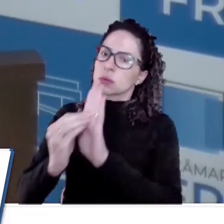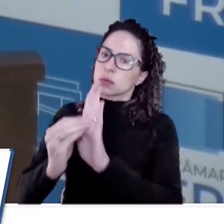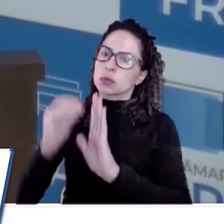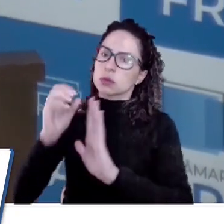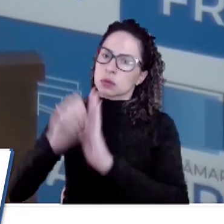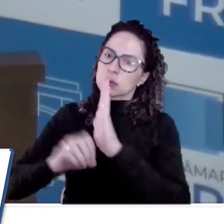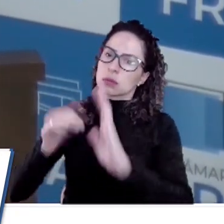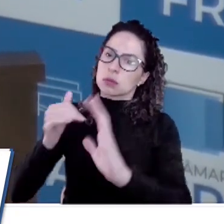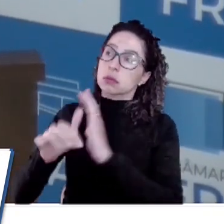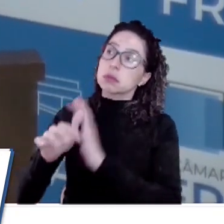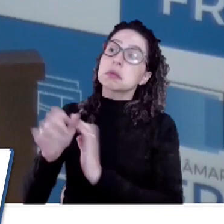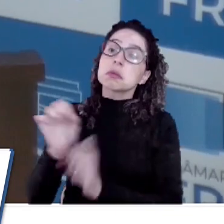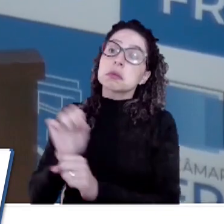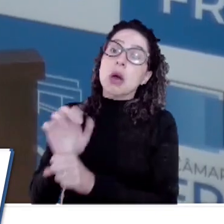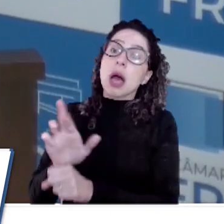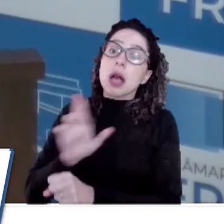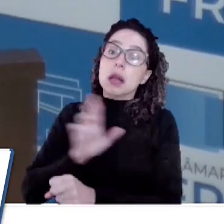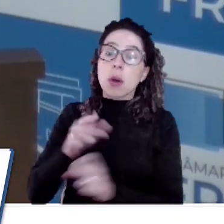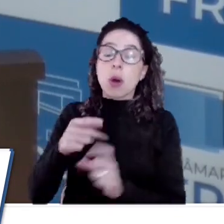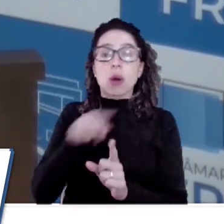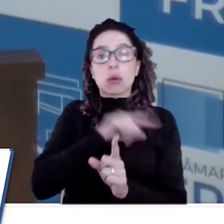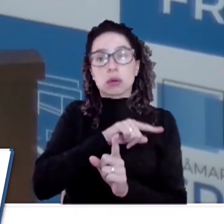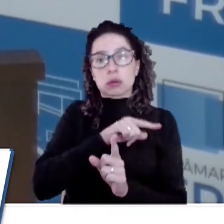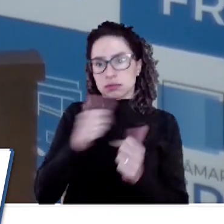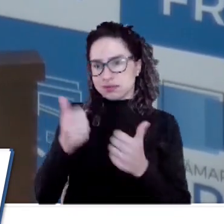resposta do antigo requerimento